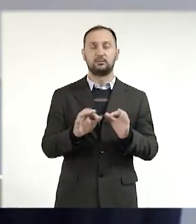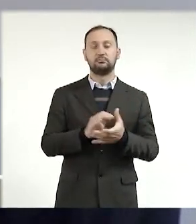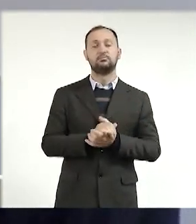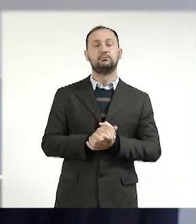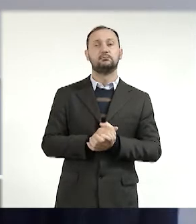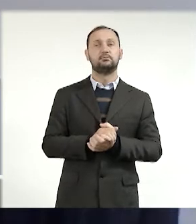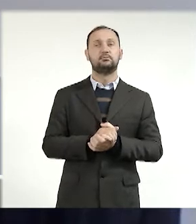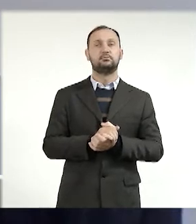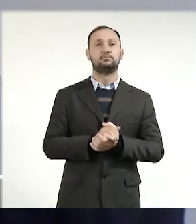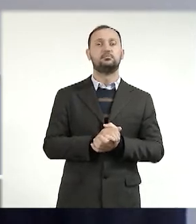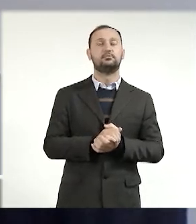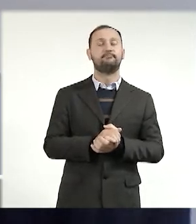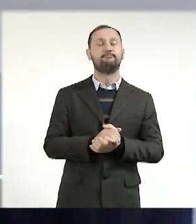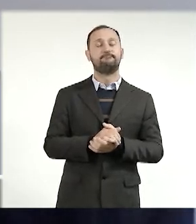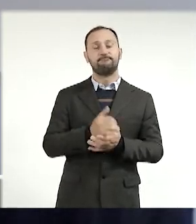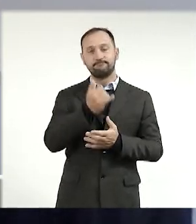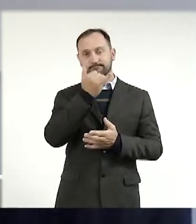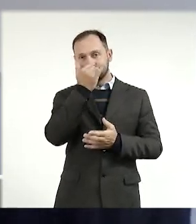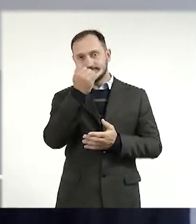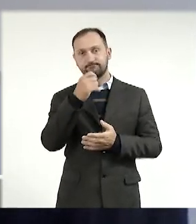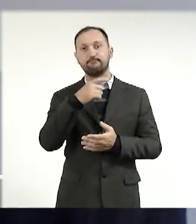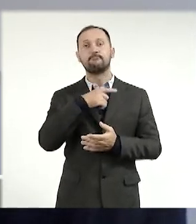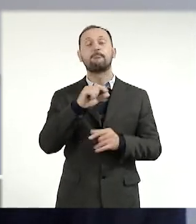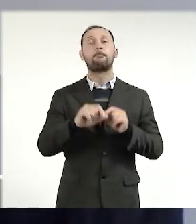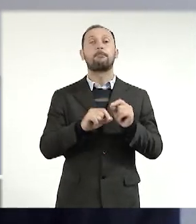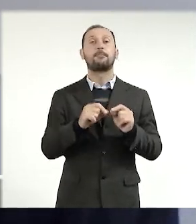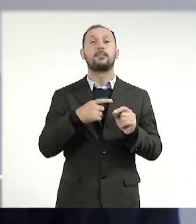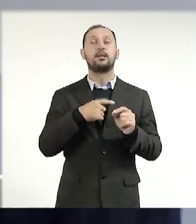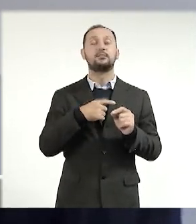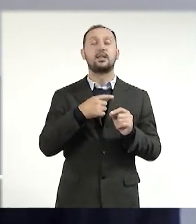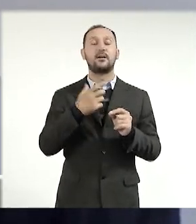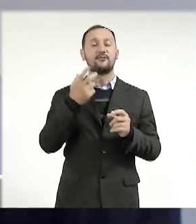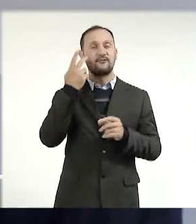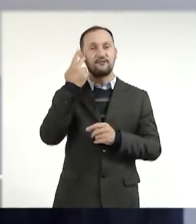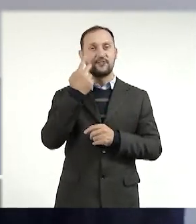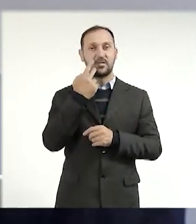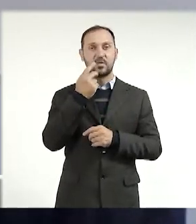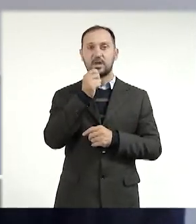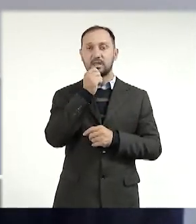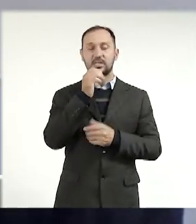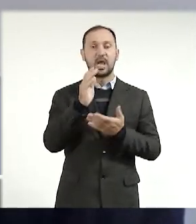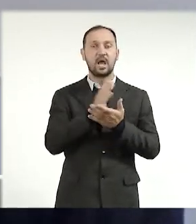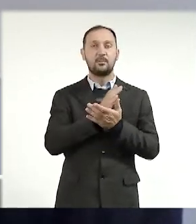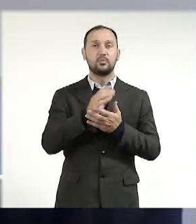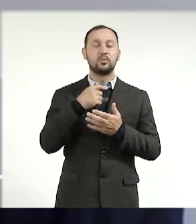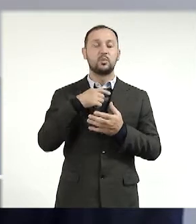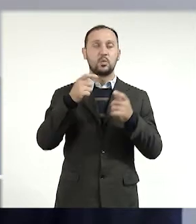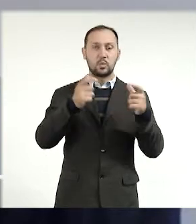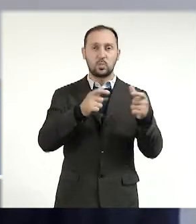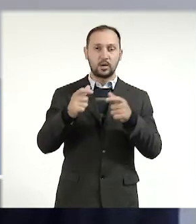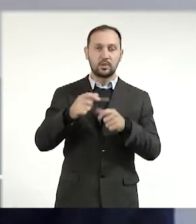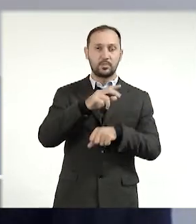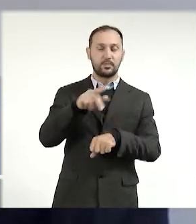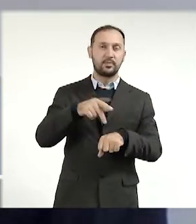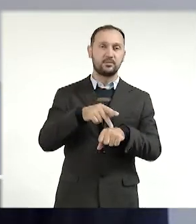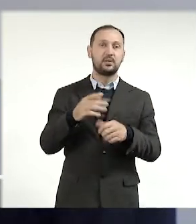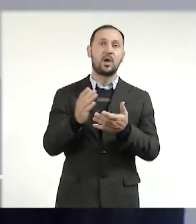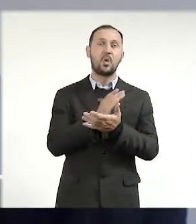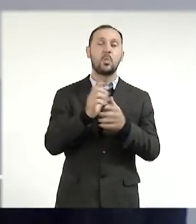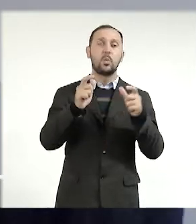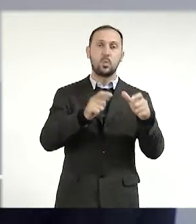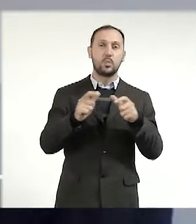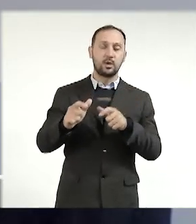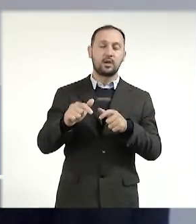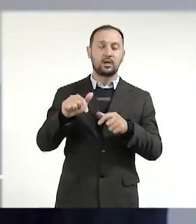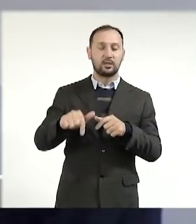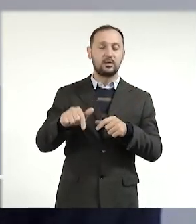de indenização ao proprietário. Porque, infelizmente, nós temos ainda esta vergonha em muitos lugares do nosso